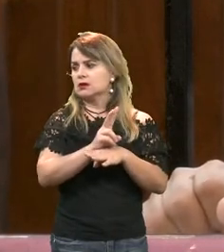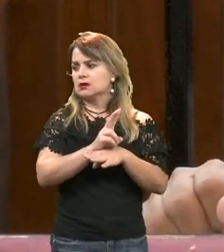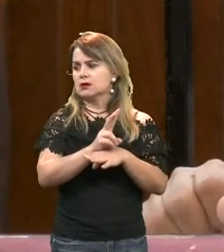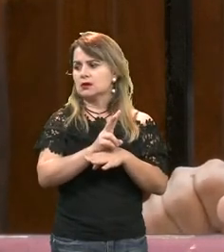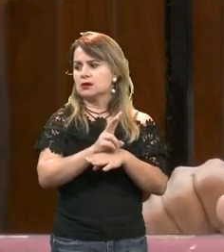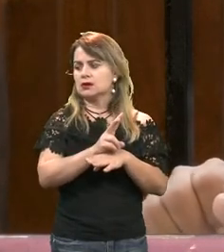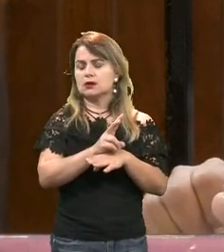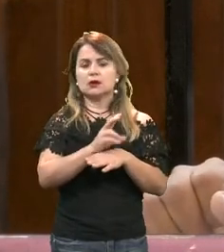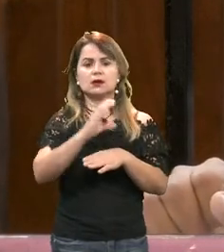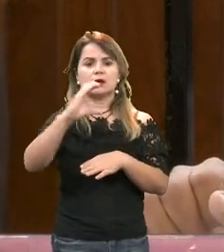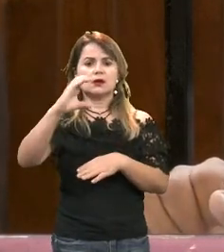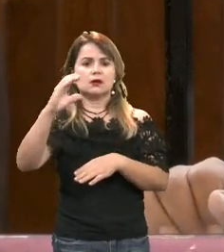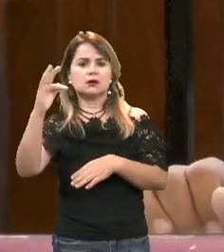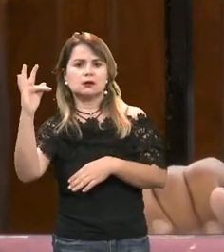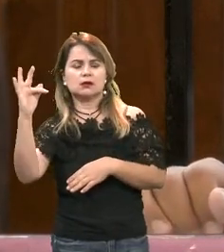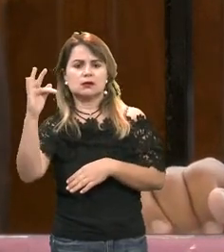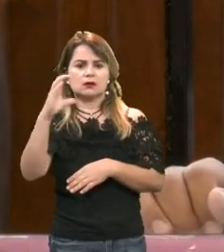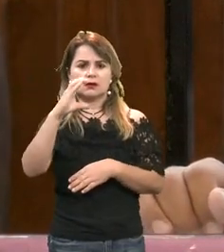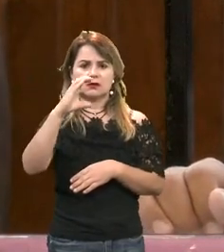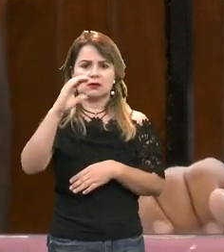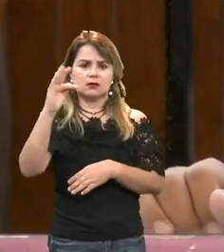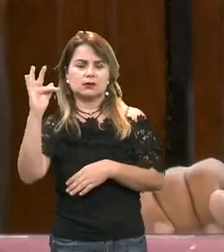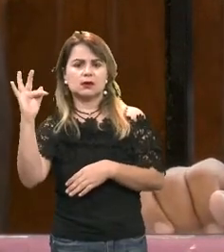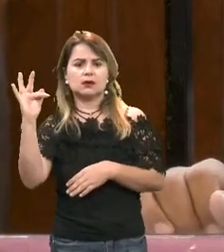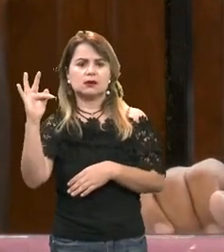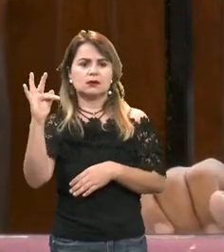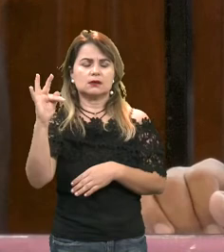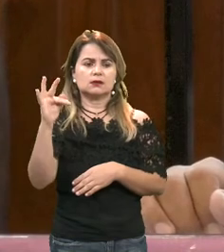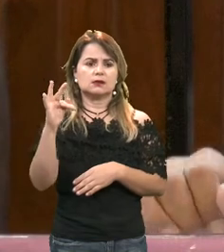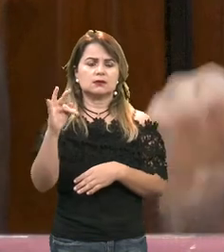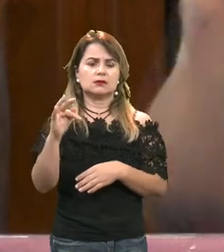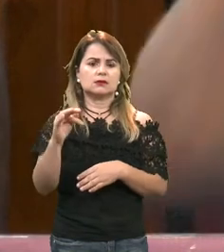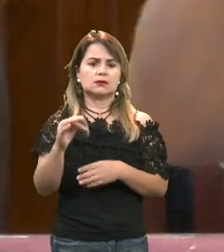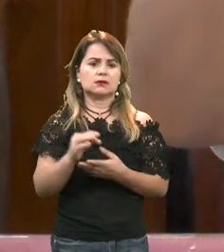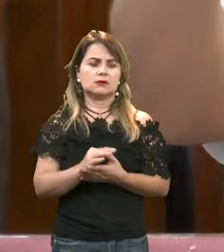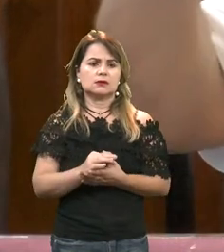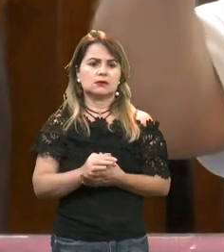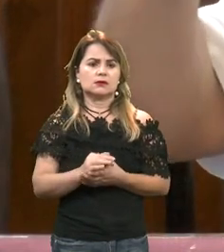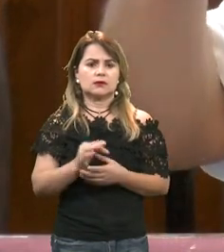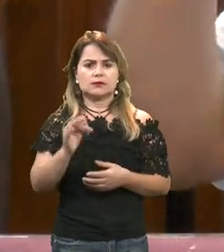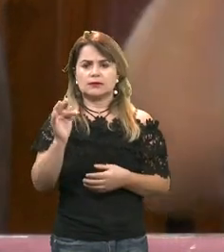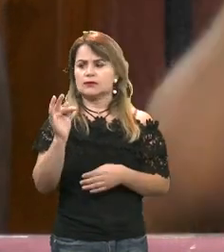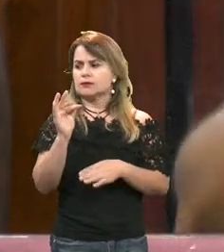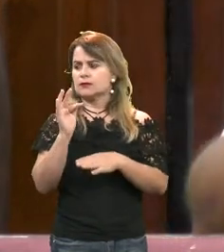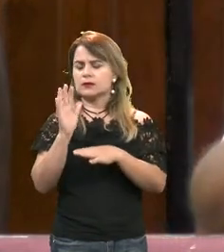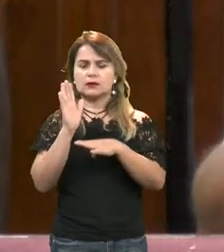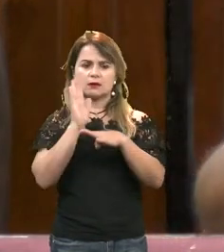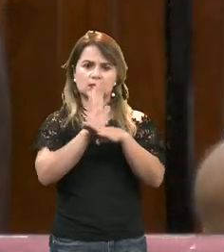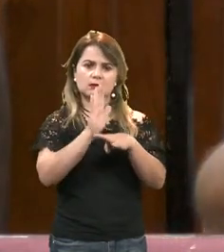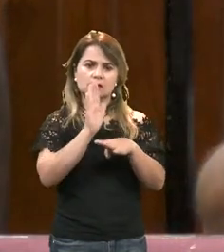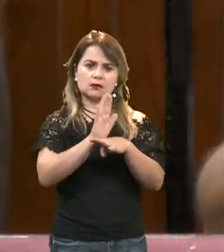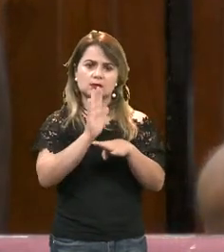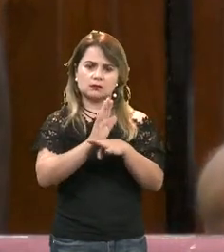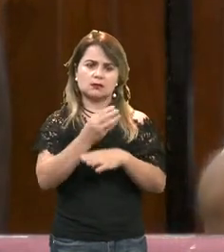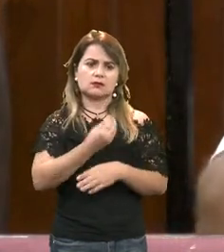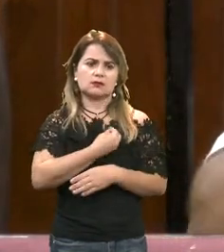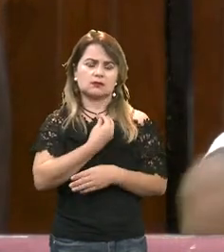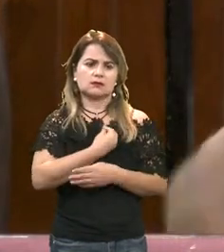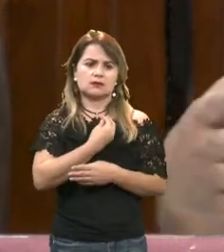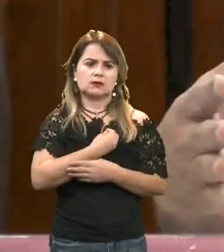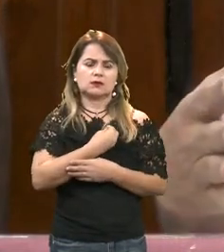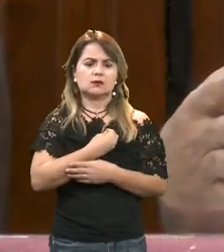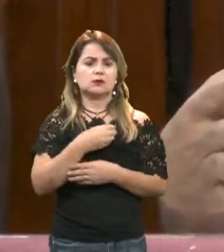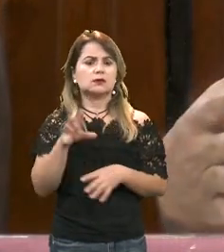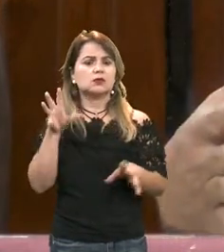Campanha da Fraternidade, o tema é Fraternidade e Vida. Então, eu estou ouvindo o relato de vocês e isso está me interiorizando